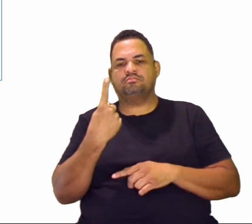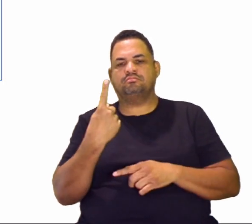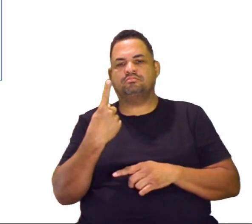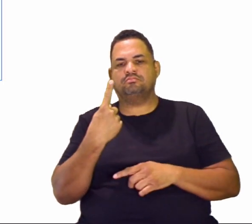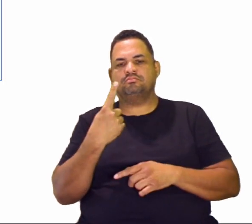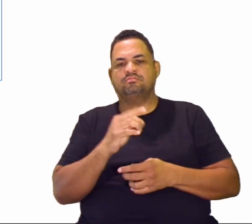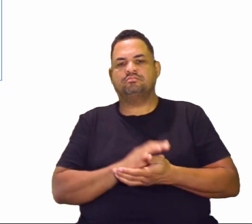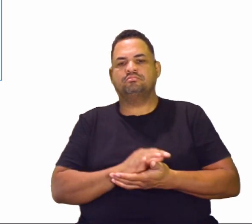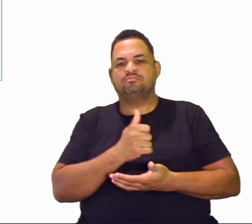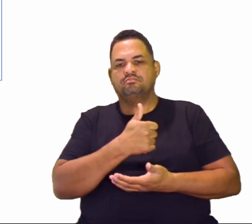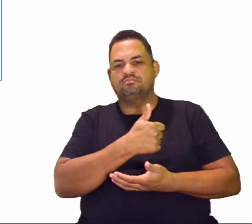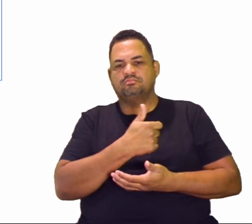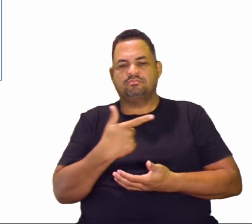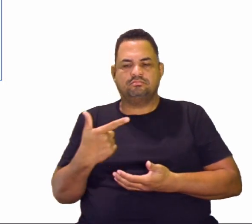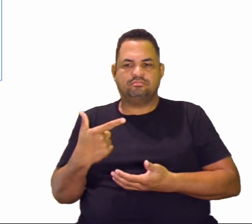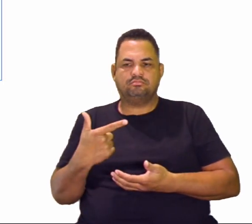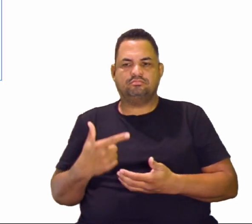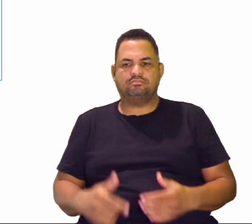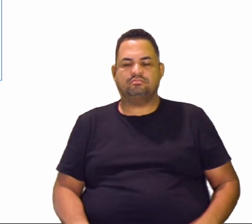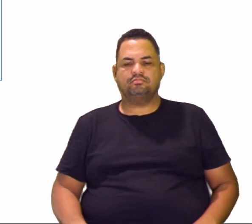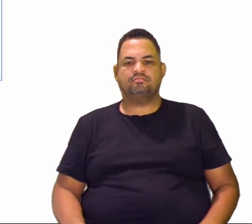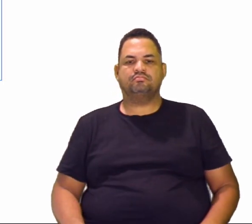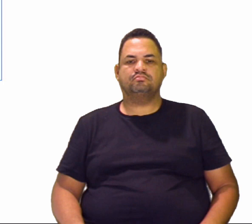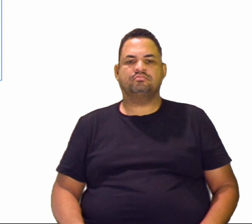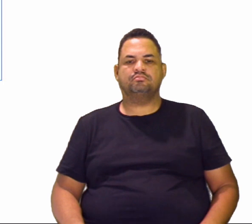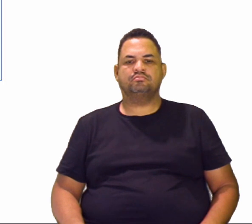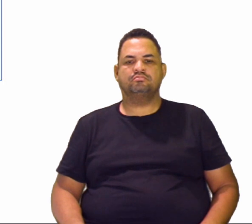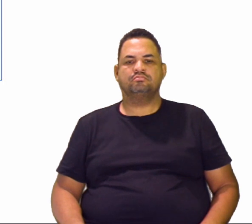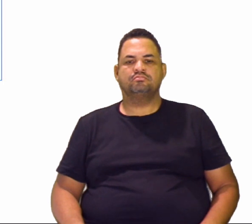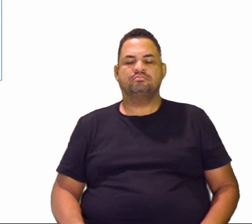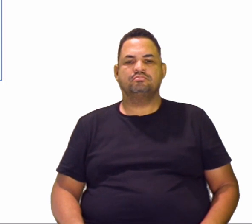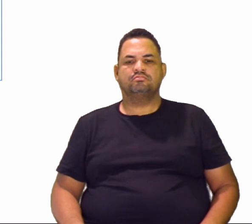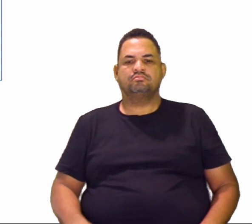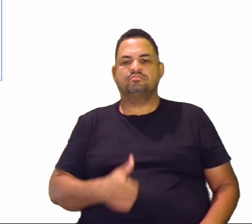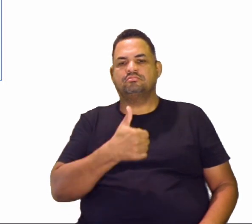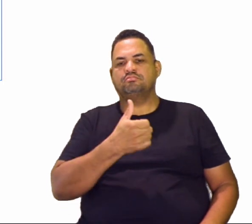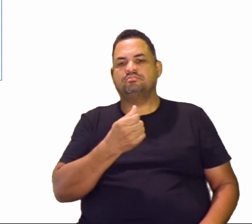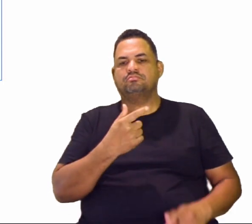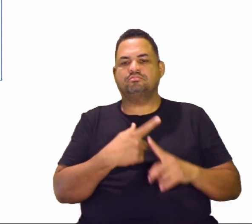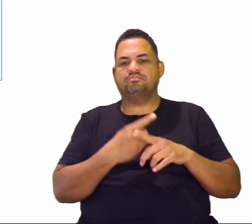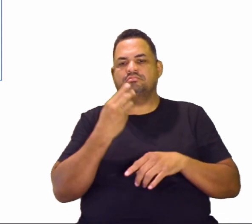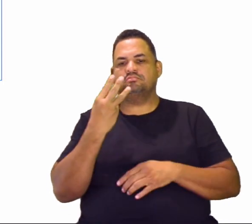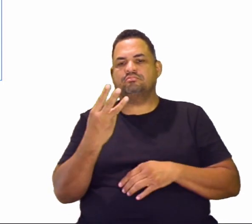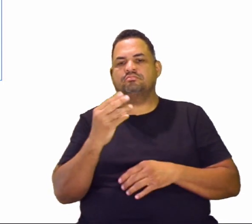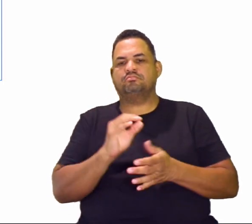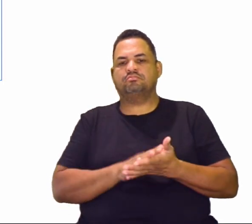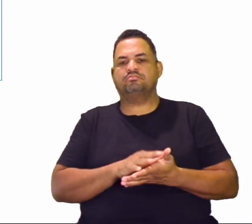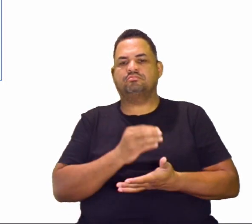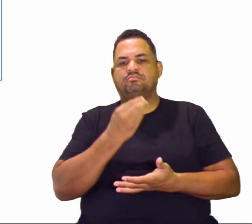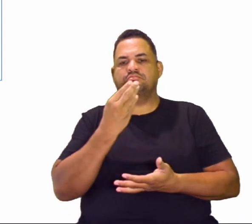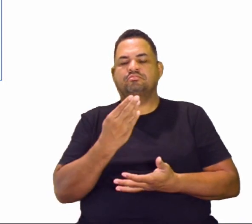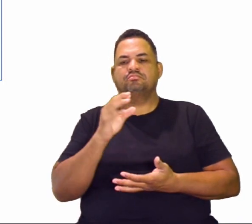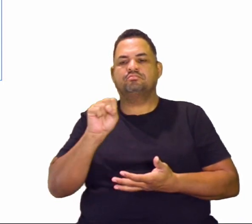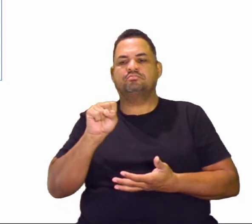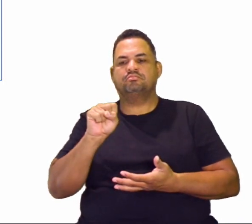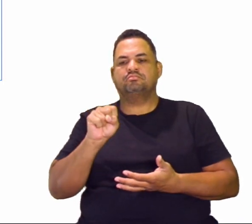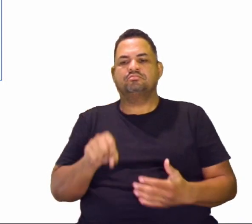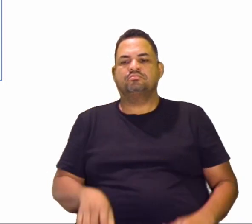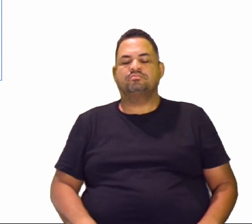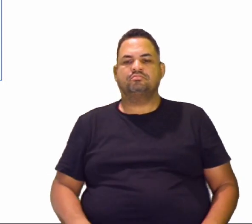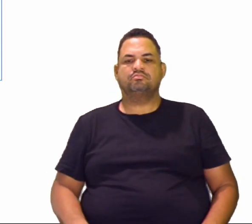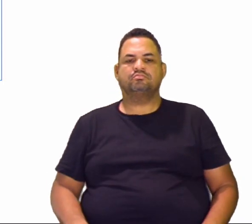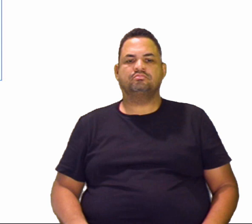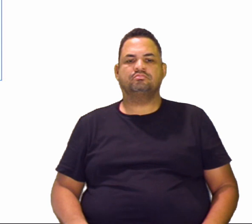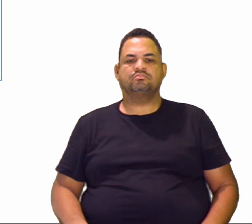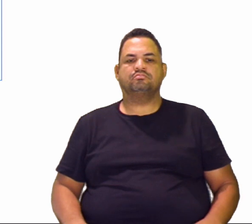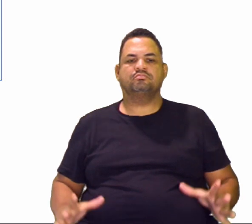1, exatamente o carbono, que é 12, e 16 vezes 3 igual a 48.